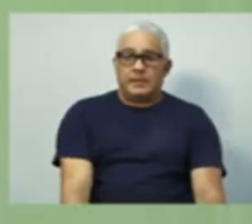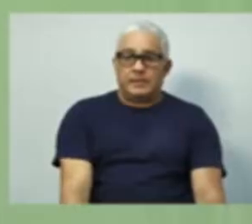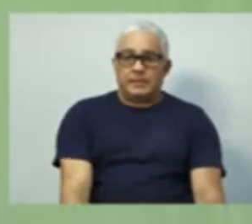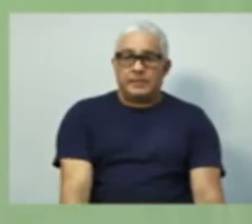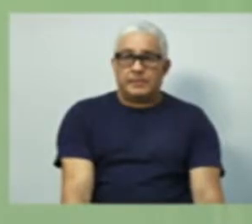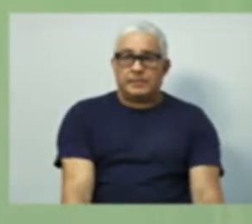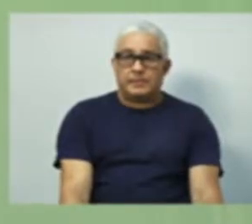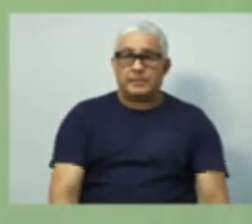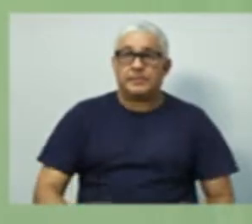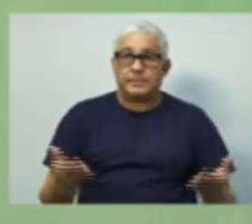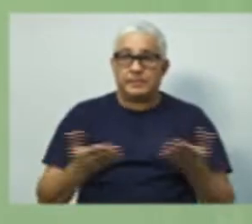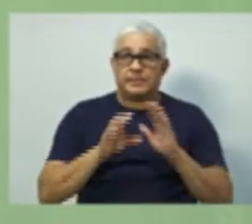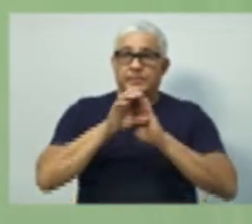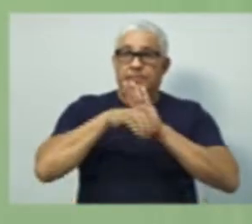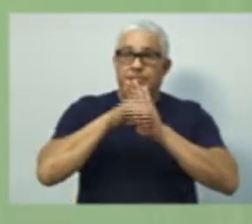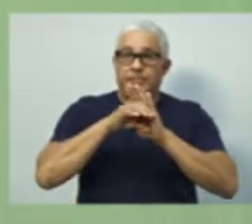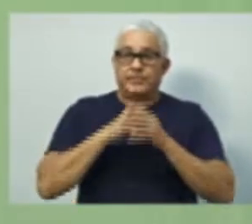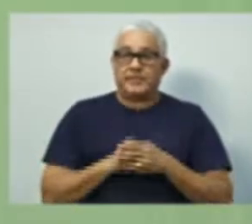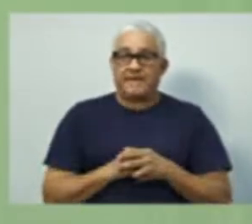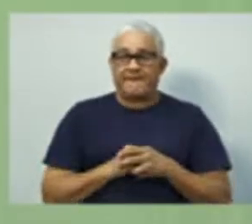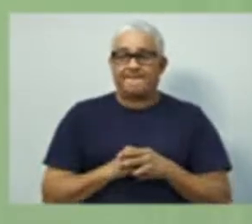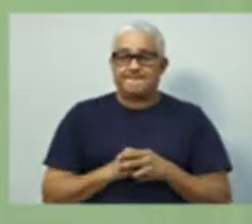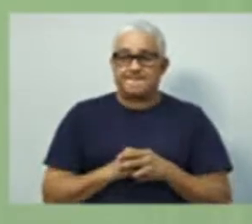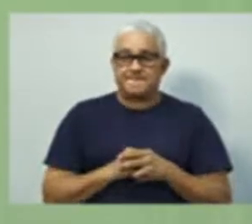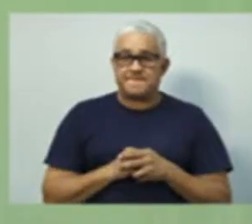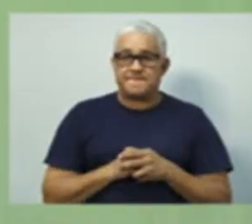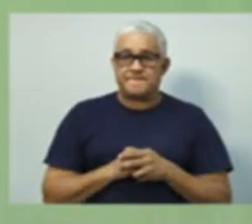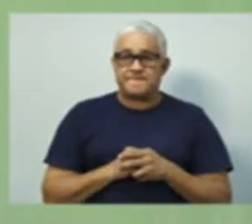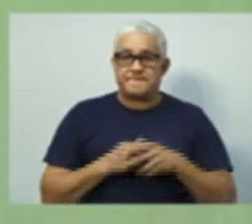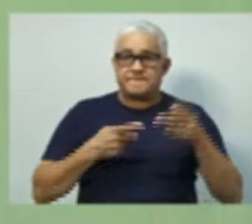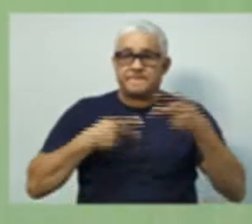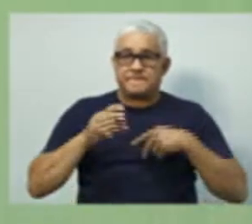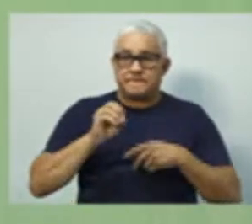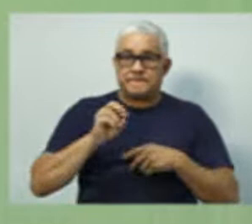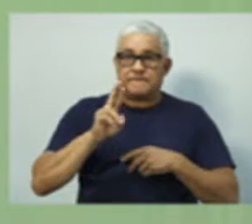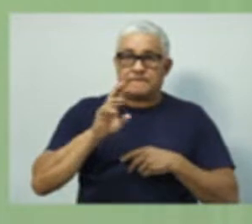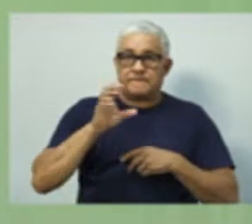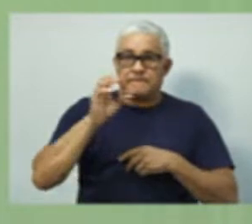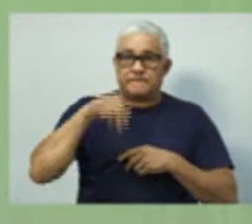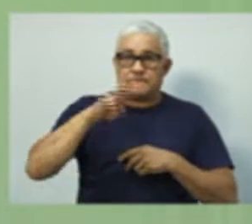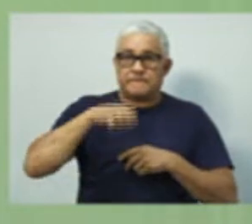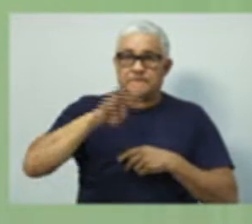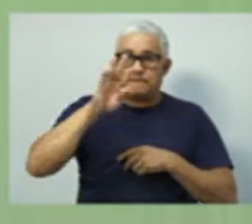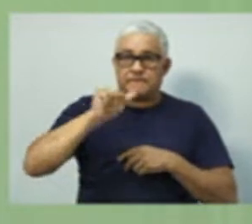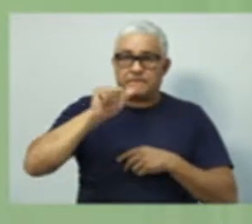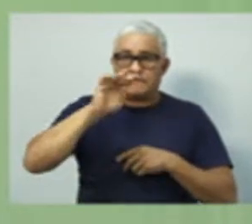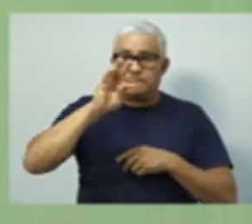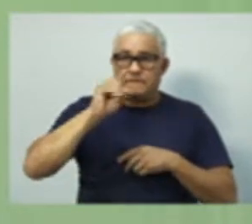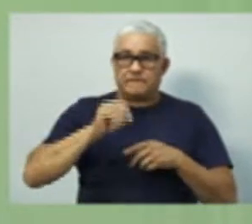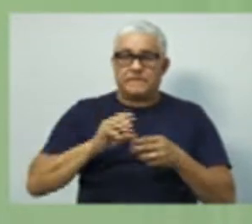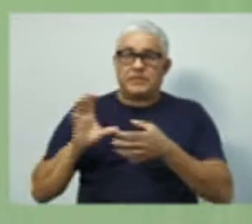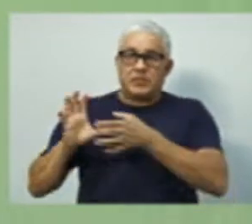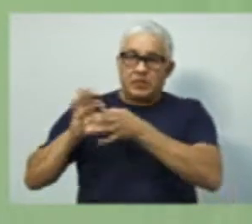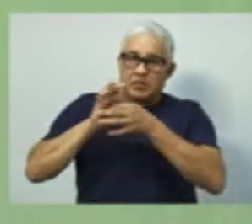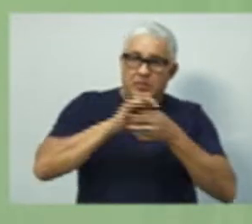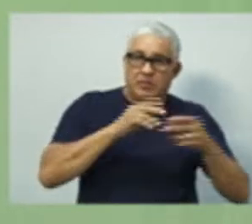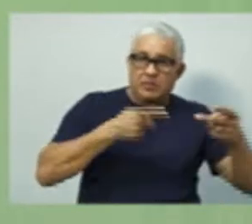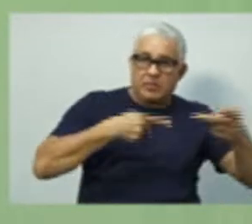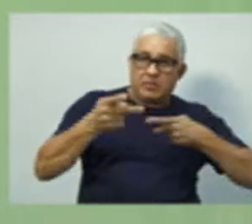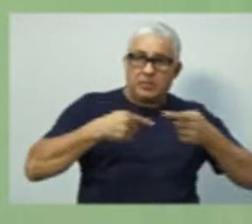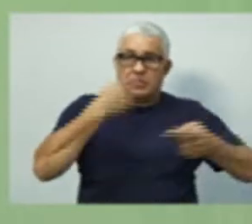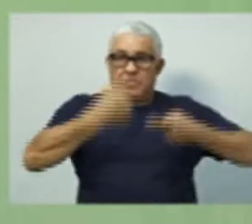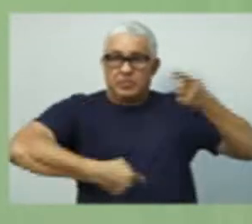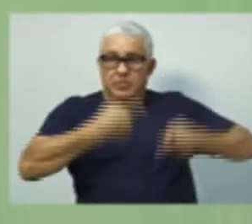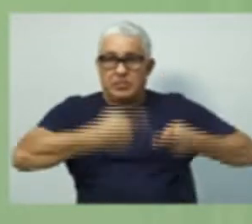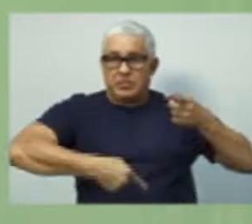Bem, agora conceituando. O planejamento orçamentário é um conjunto de planos e